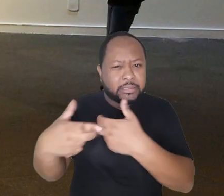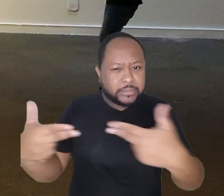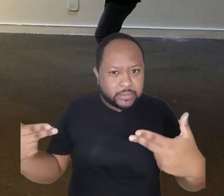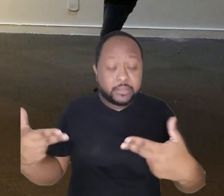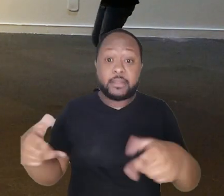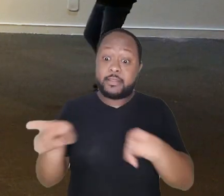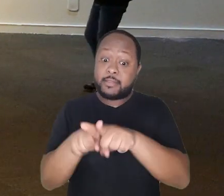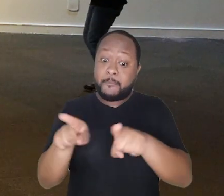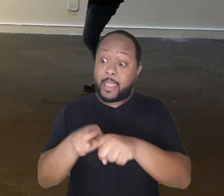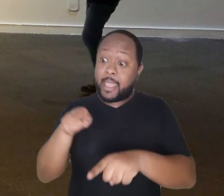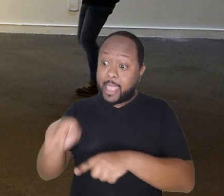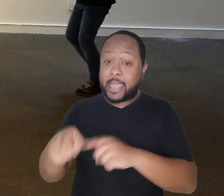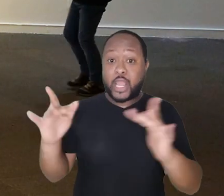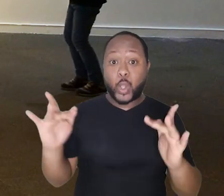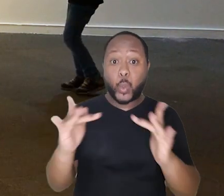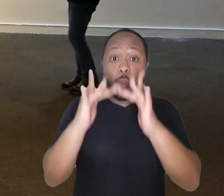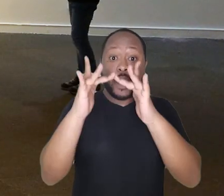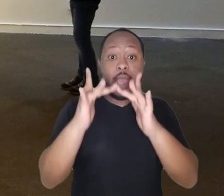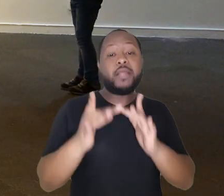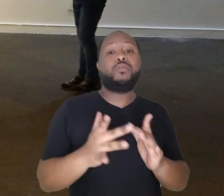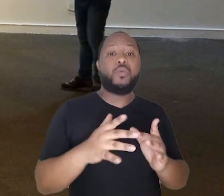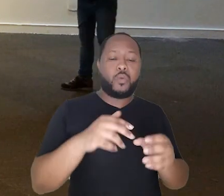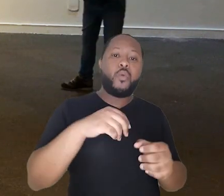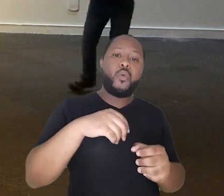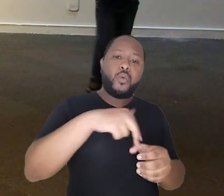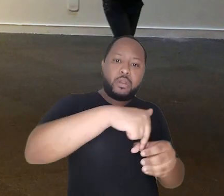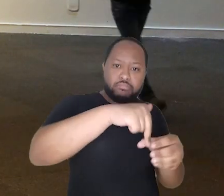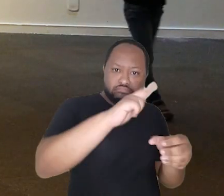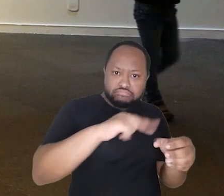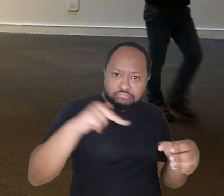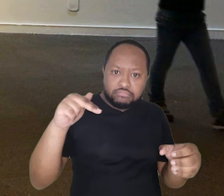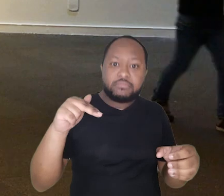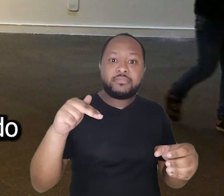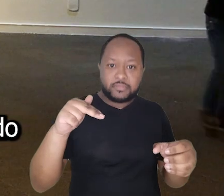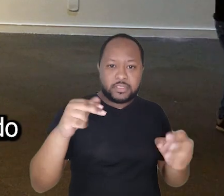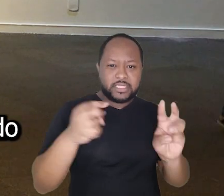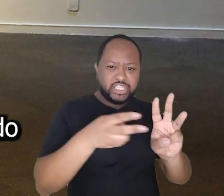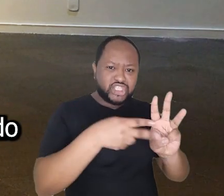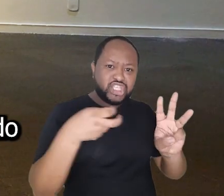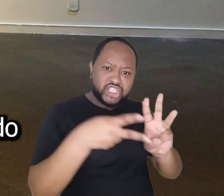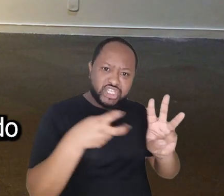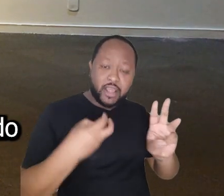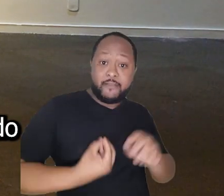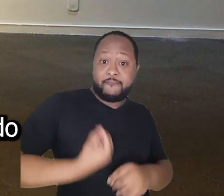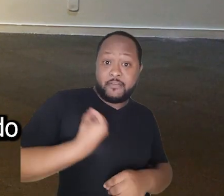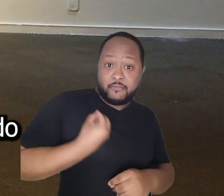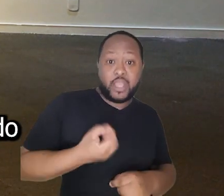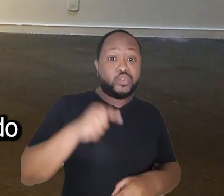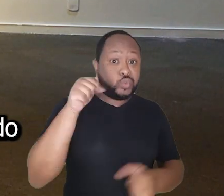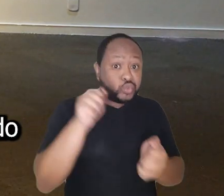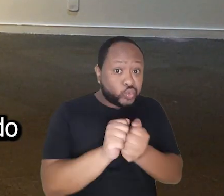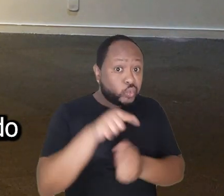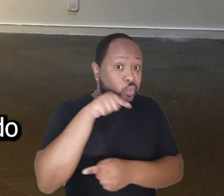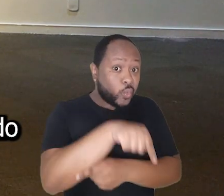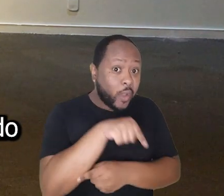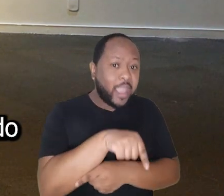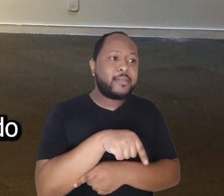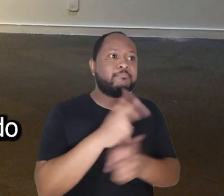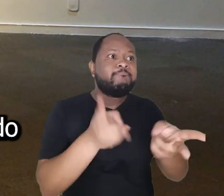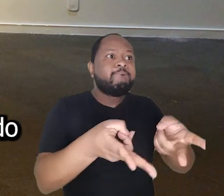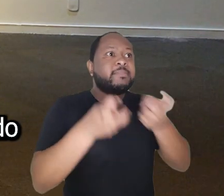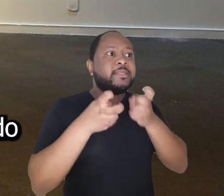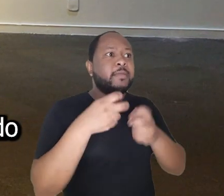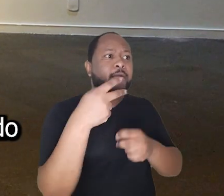ele entra em contato com os Inicarajá e vive com eles por certo período, bebendo também dessa cosmovisão de cuidado com a